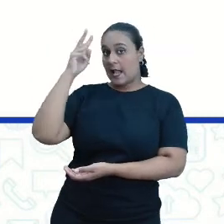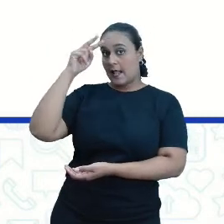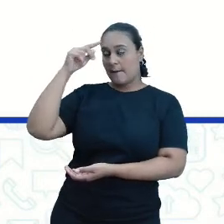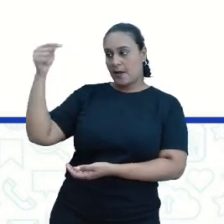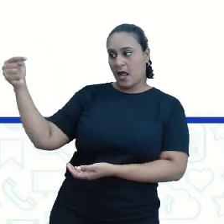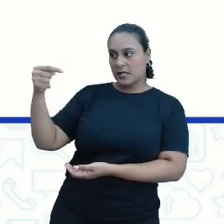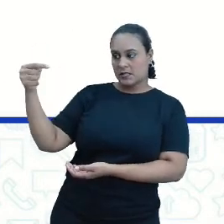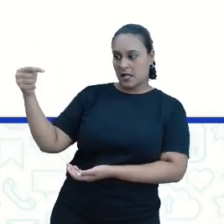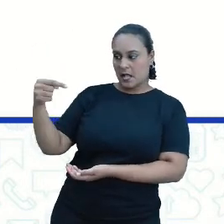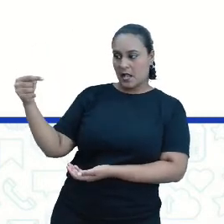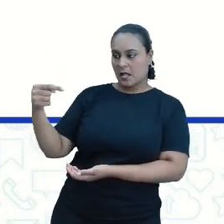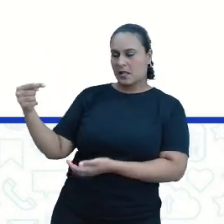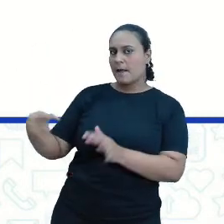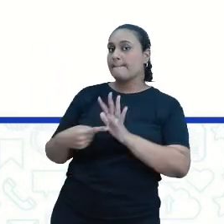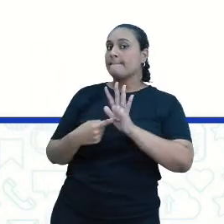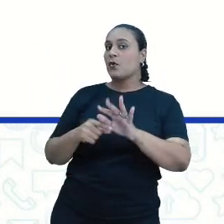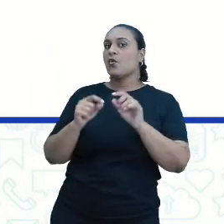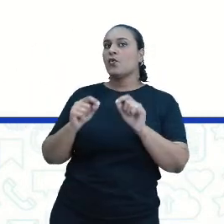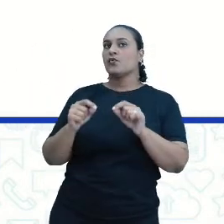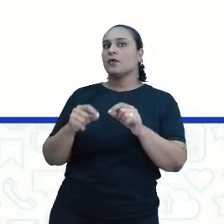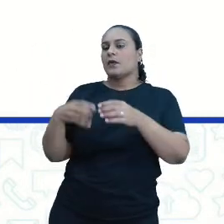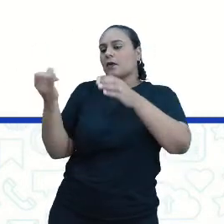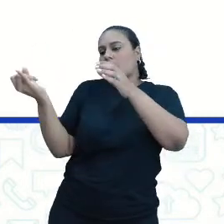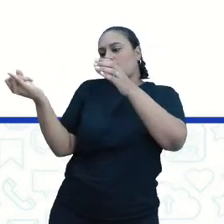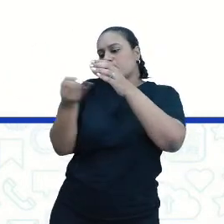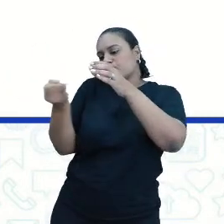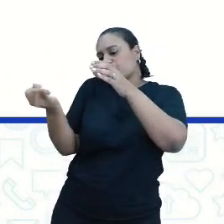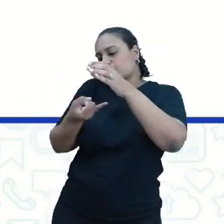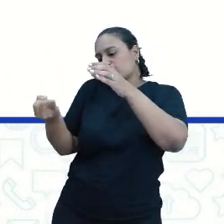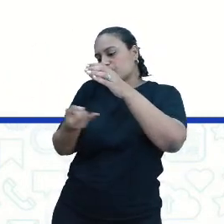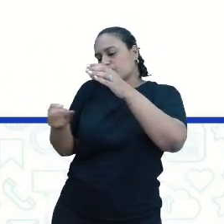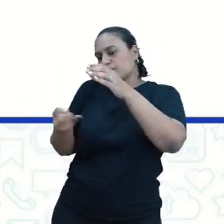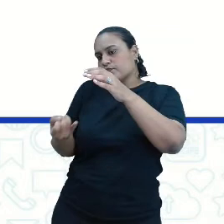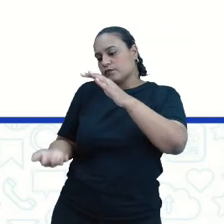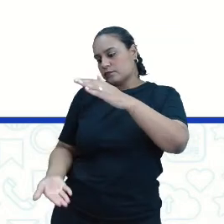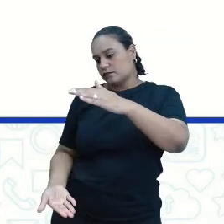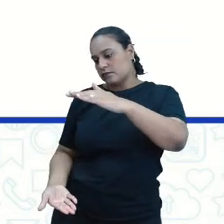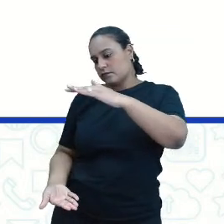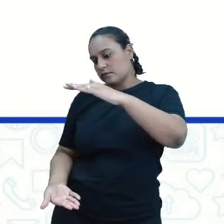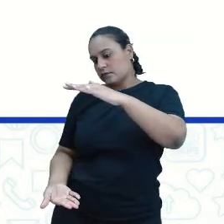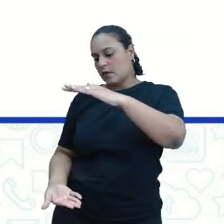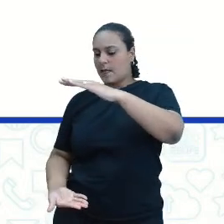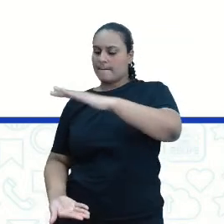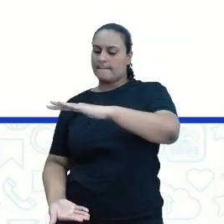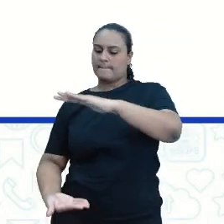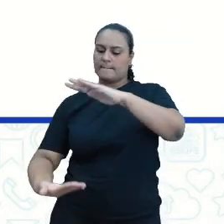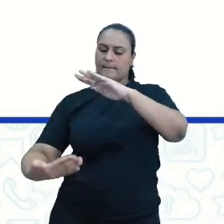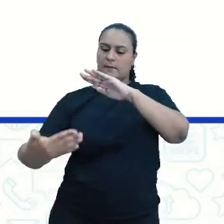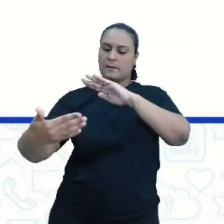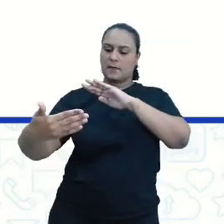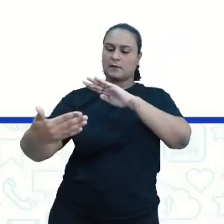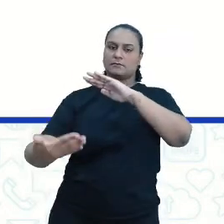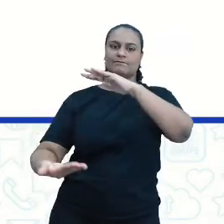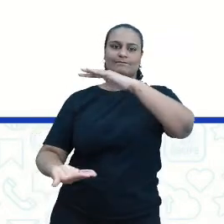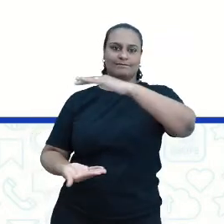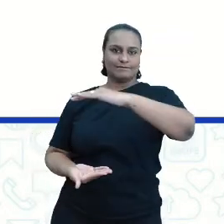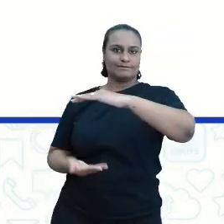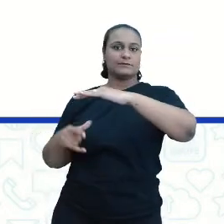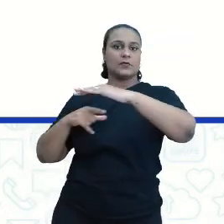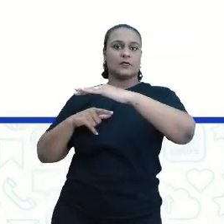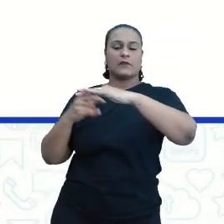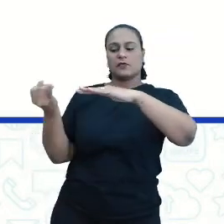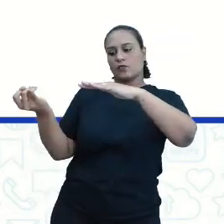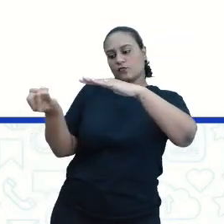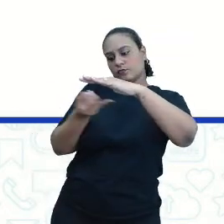aí estão indicando esse fatiamento da base, ou seja, o formato da base é como se eu estivesse